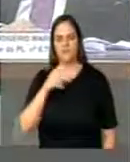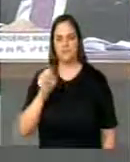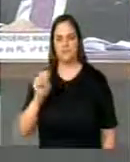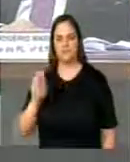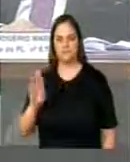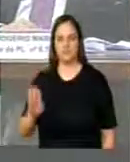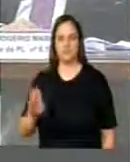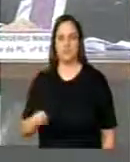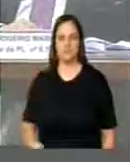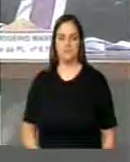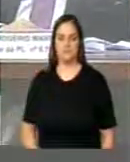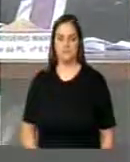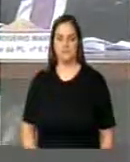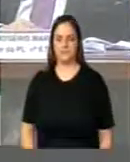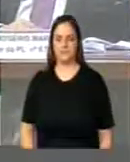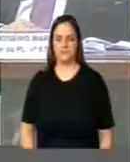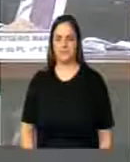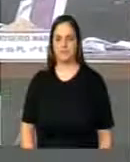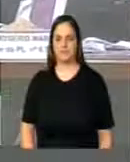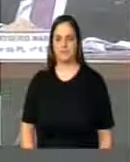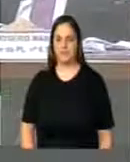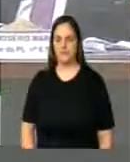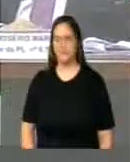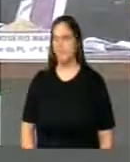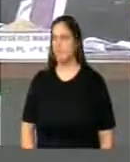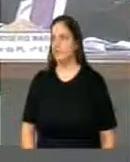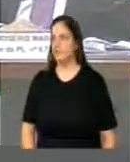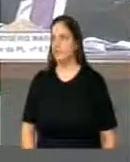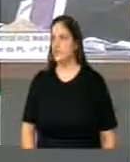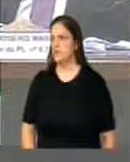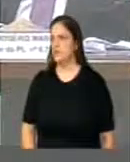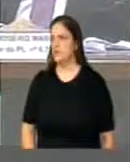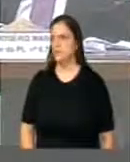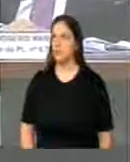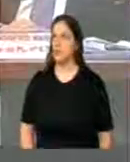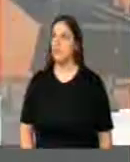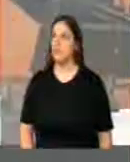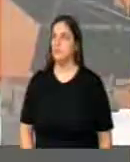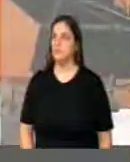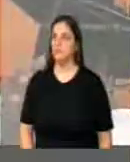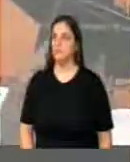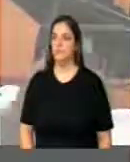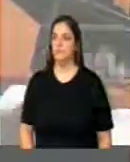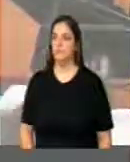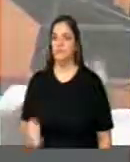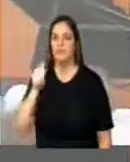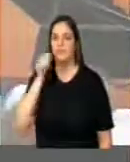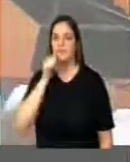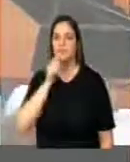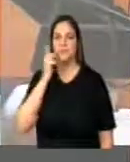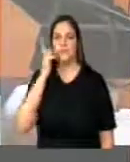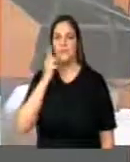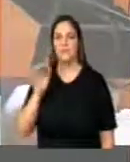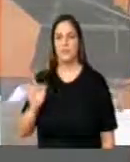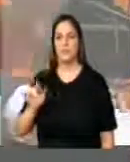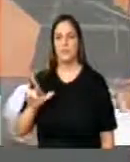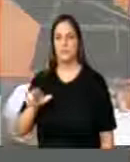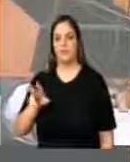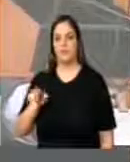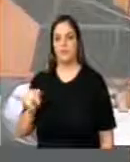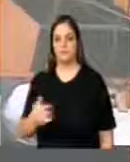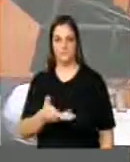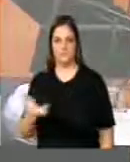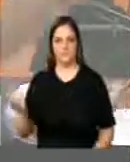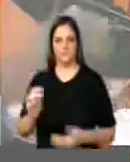de São Paulo. Presidente, quero cumprimentá-lo, cumprimentar a nossa deputada Flávia. As comissões